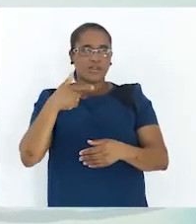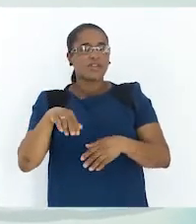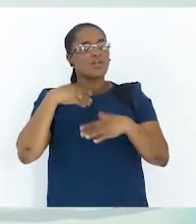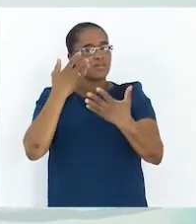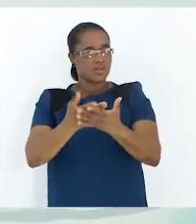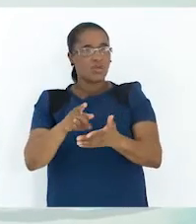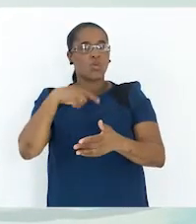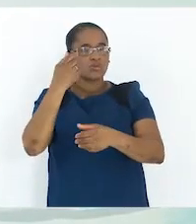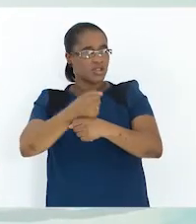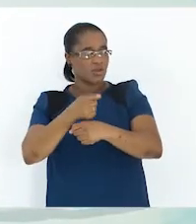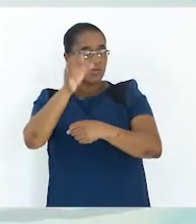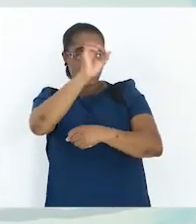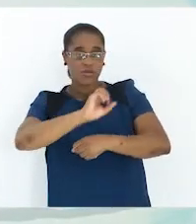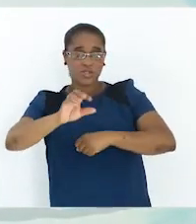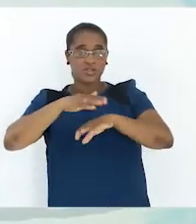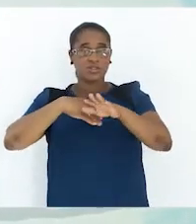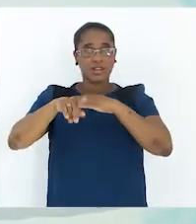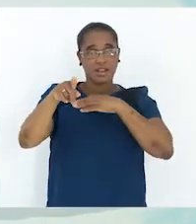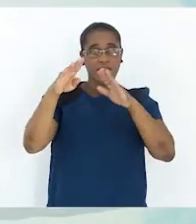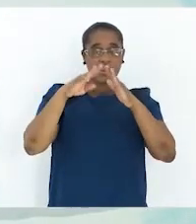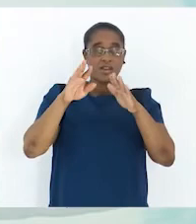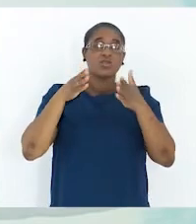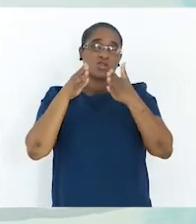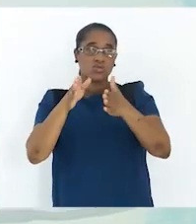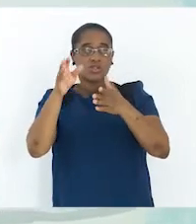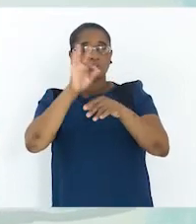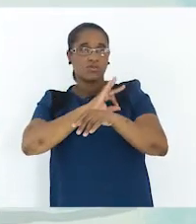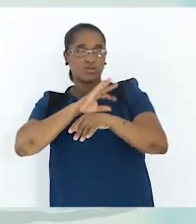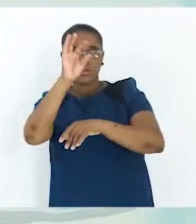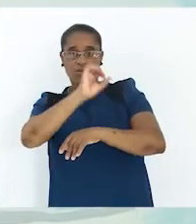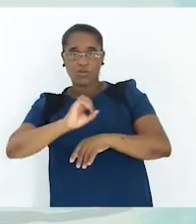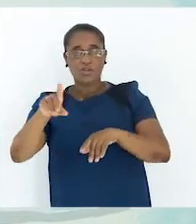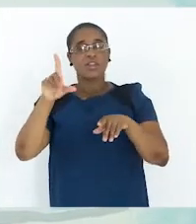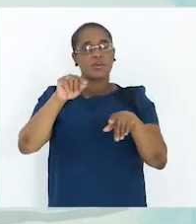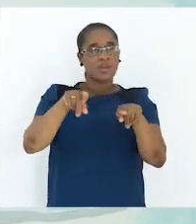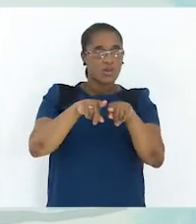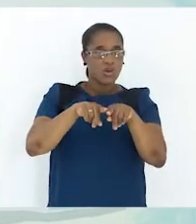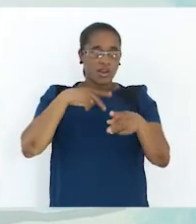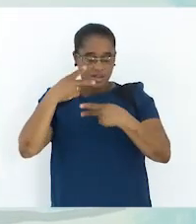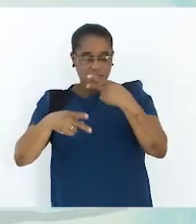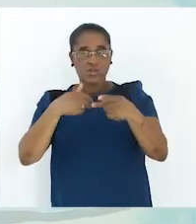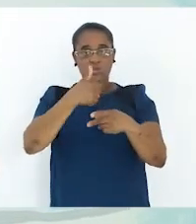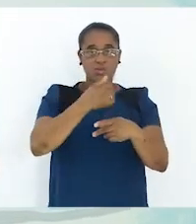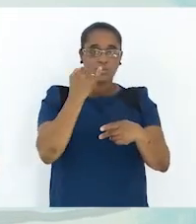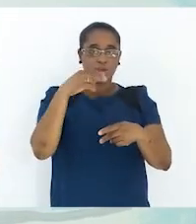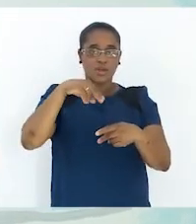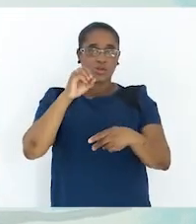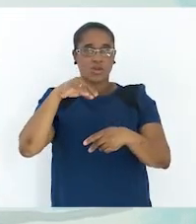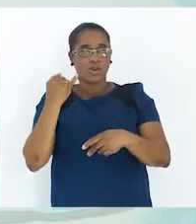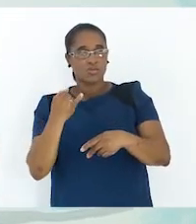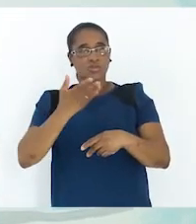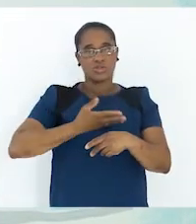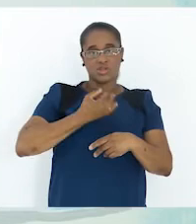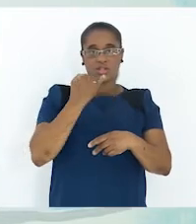dos vossos professores. Igualmente, analisamos o binómio discriminante como sendo